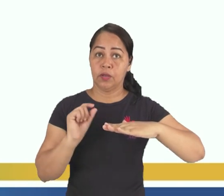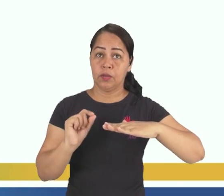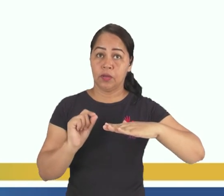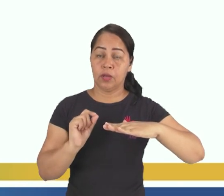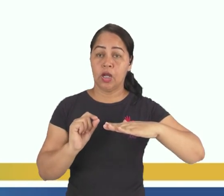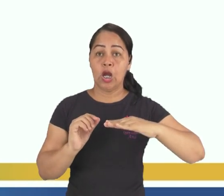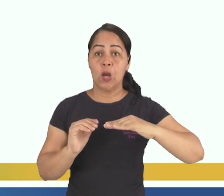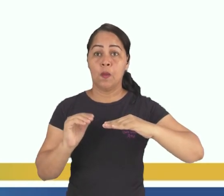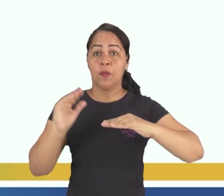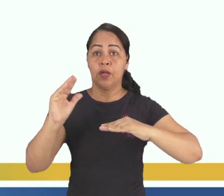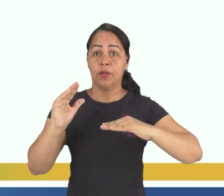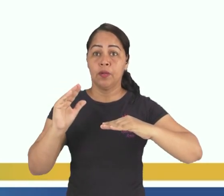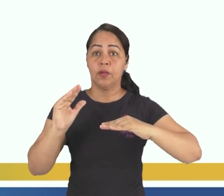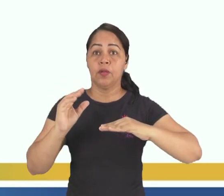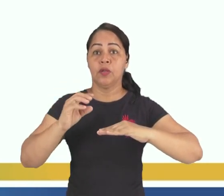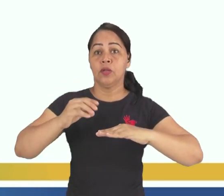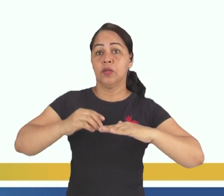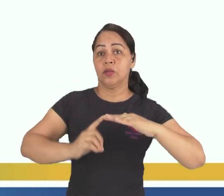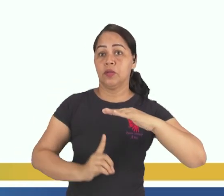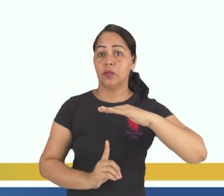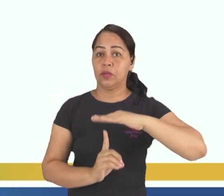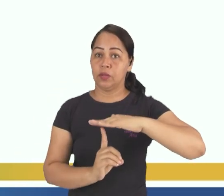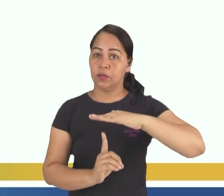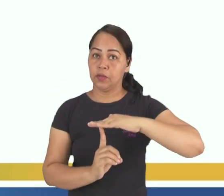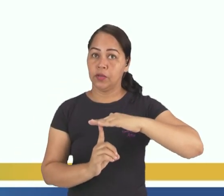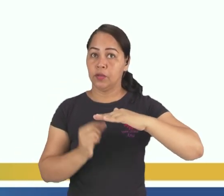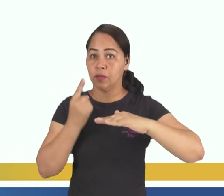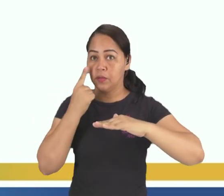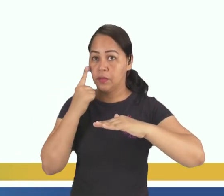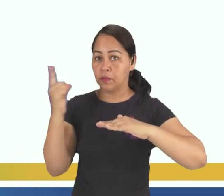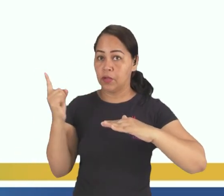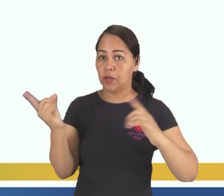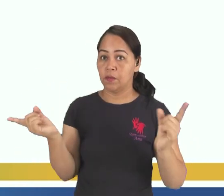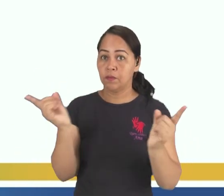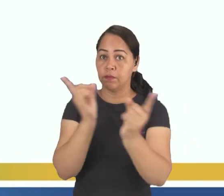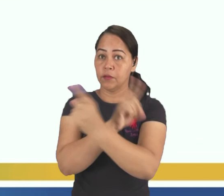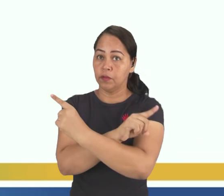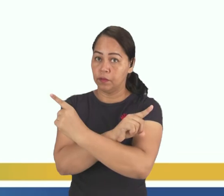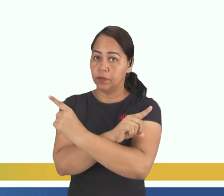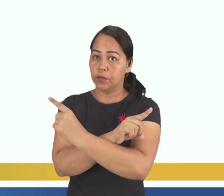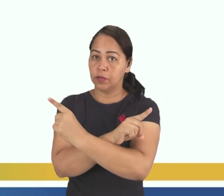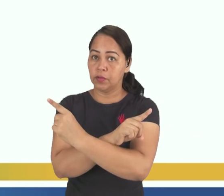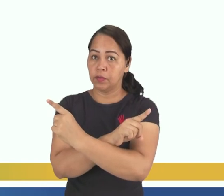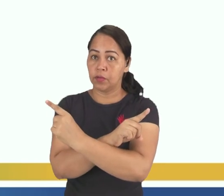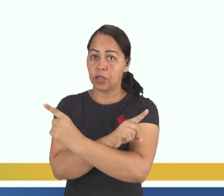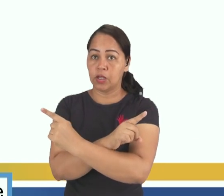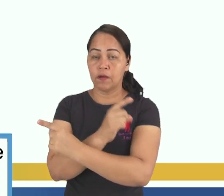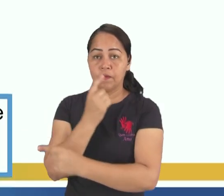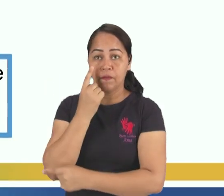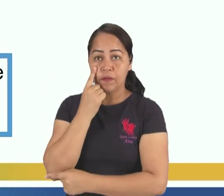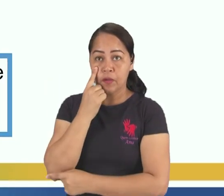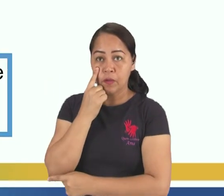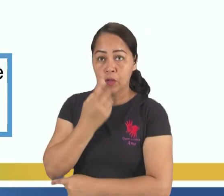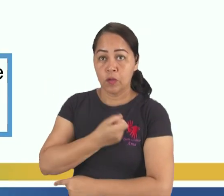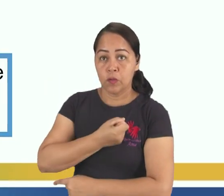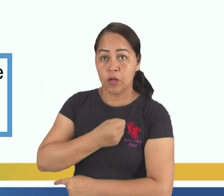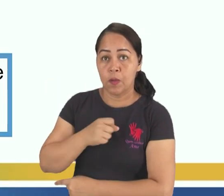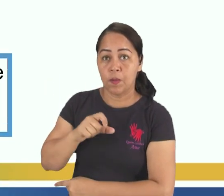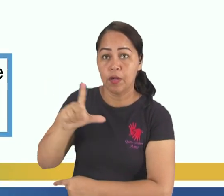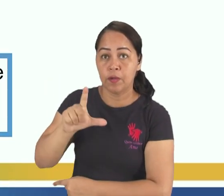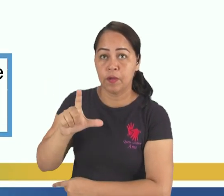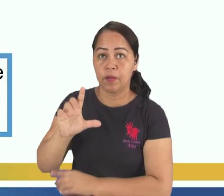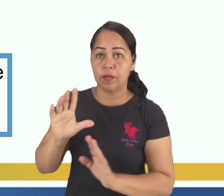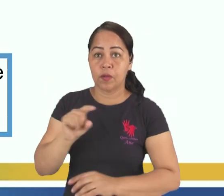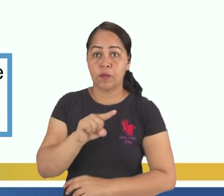possui maior denominador. Essa ideia inversa, você tem que ficar ligado nela, ok? Então, para o Zeca poder